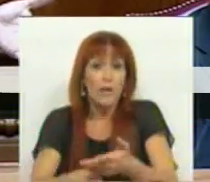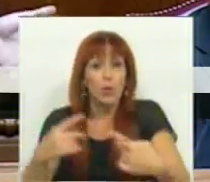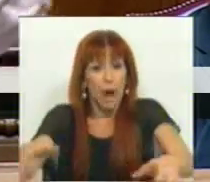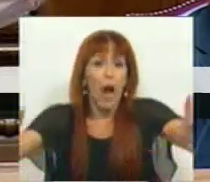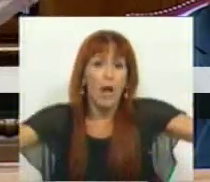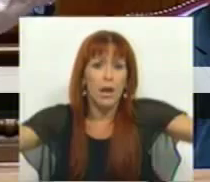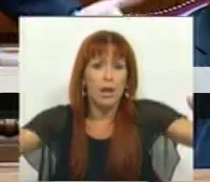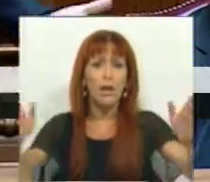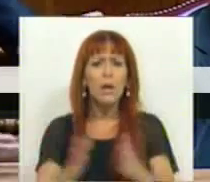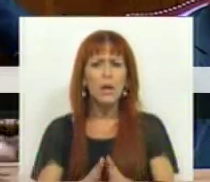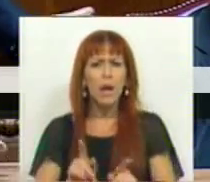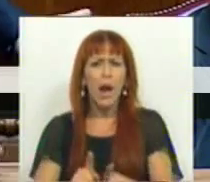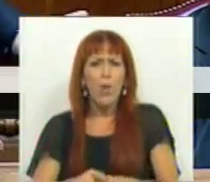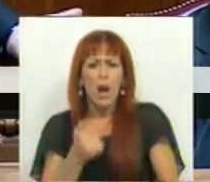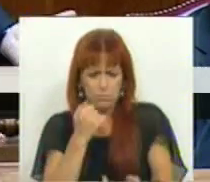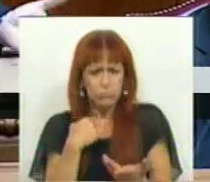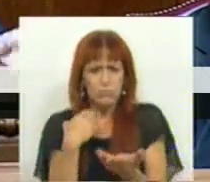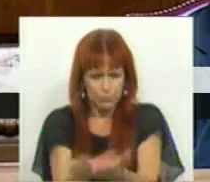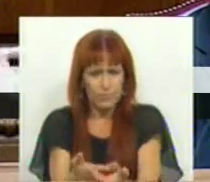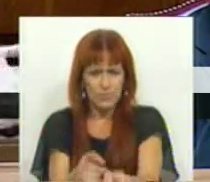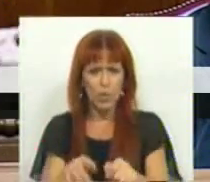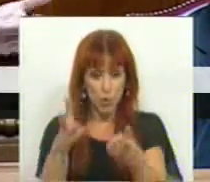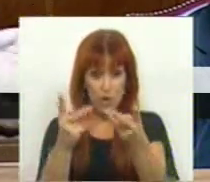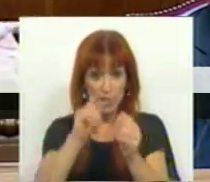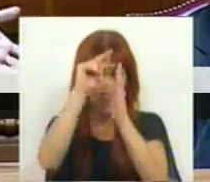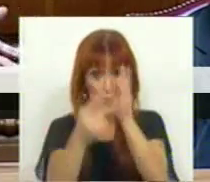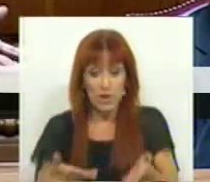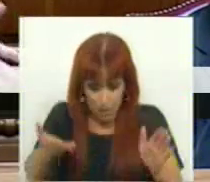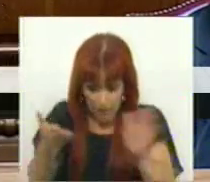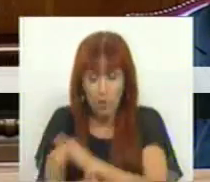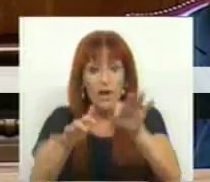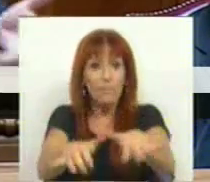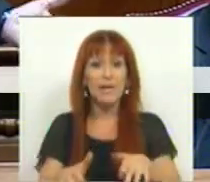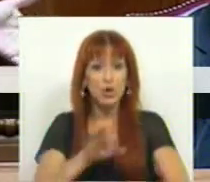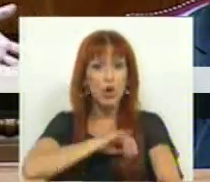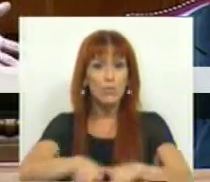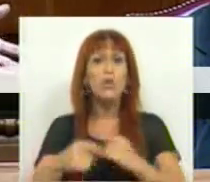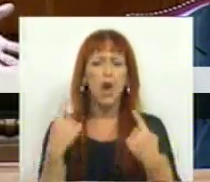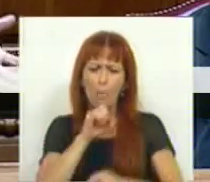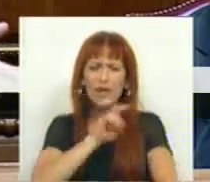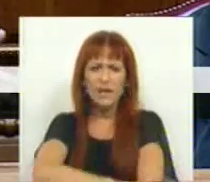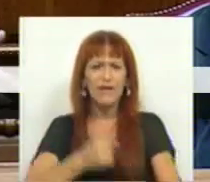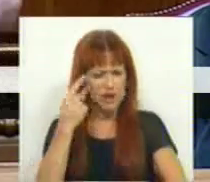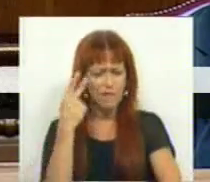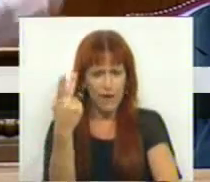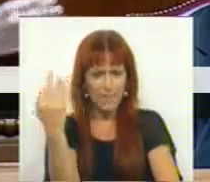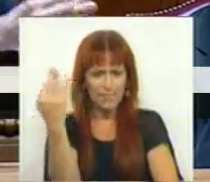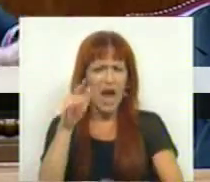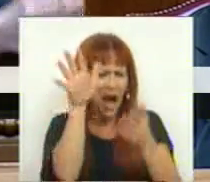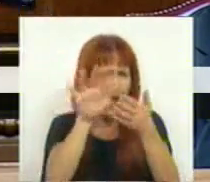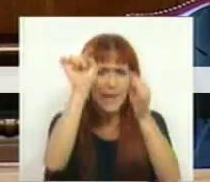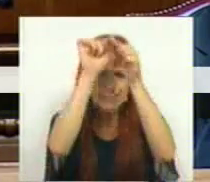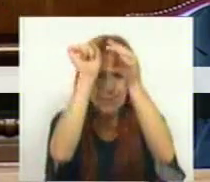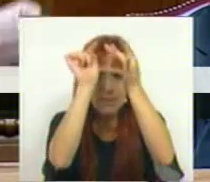razão. E ela será satisfeita plenamente quando o orçamento retificativo der entrada no Parlamento e os senhores deputados tiverem a oportunidade de verificar, área